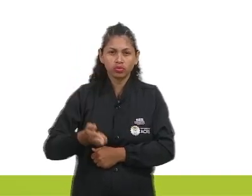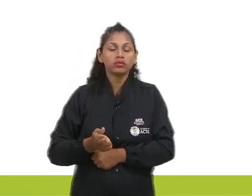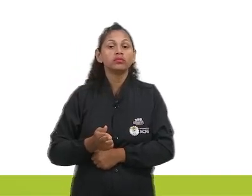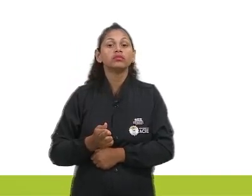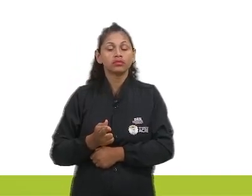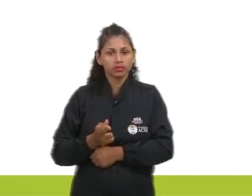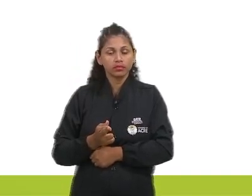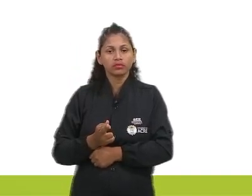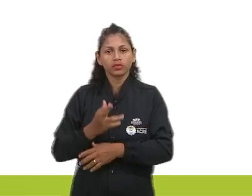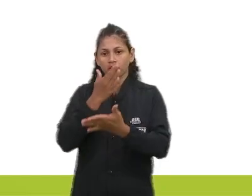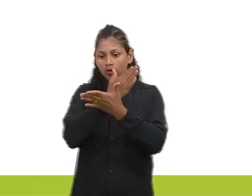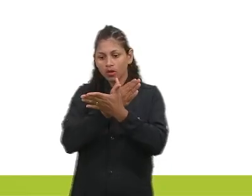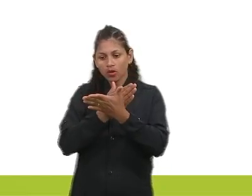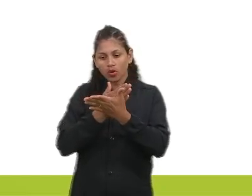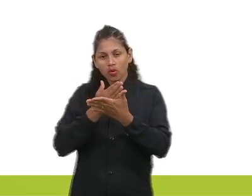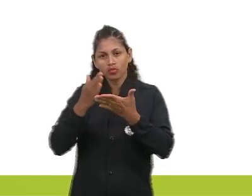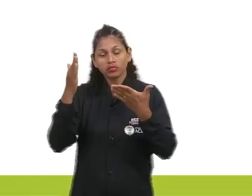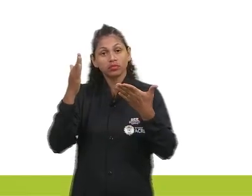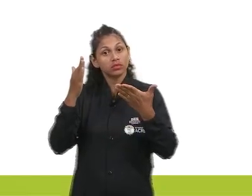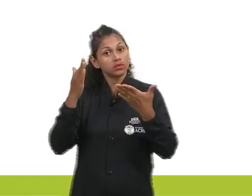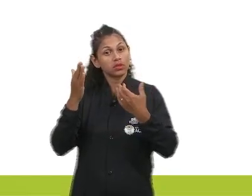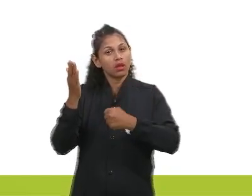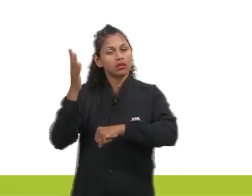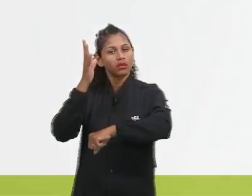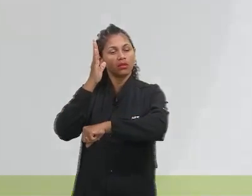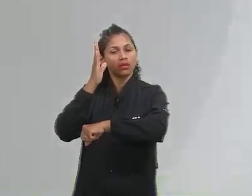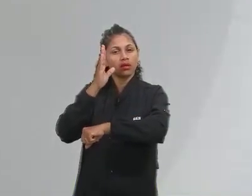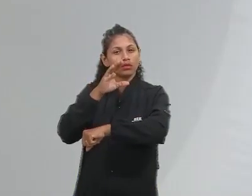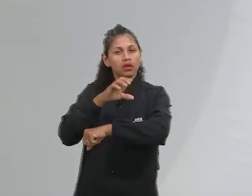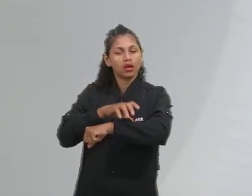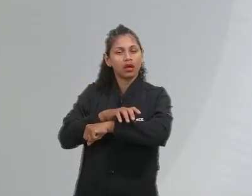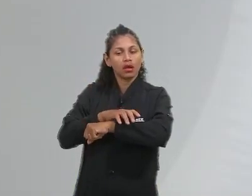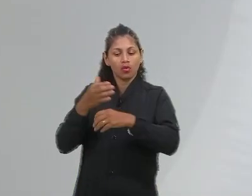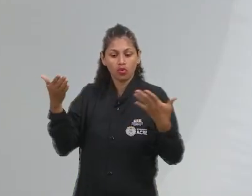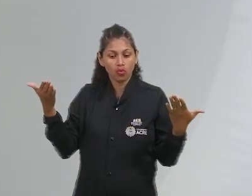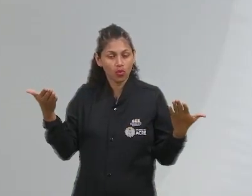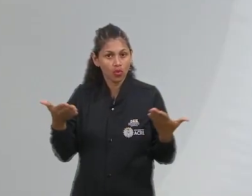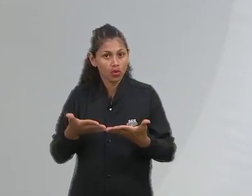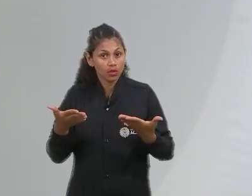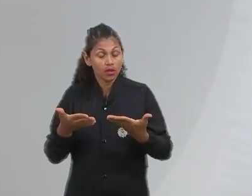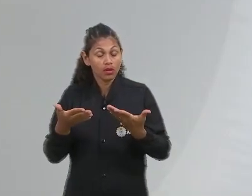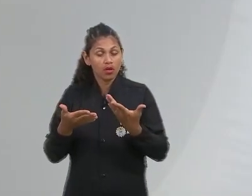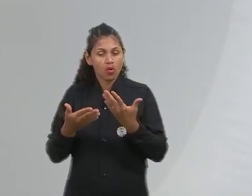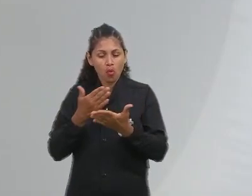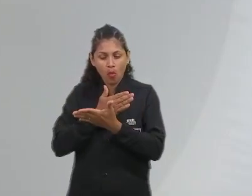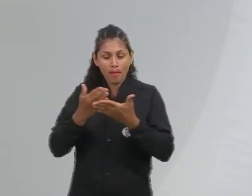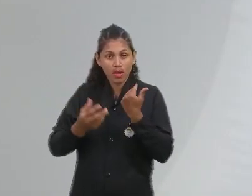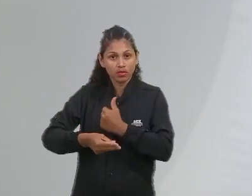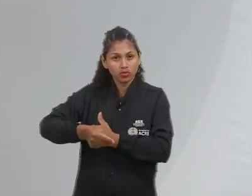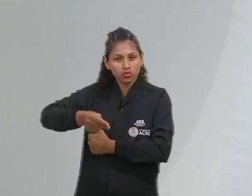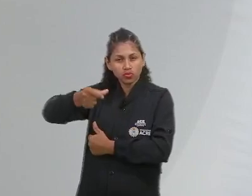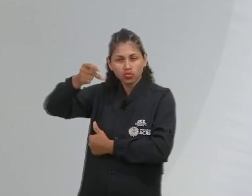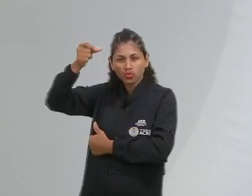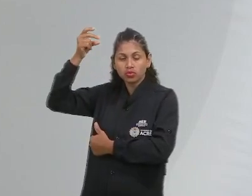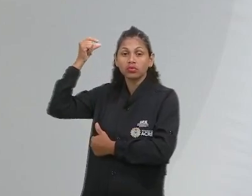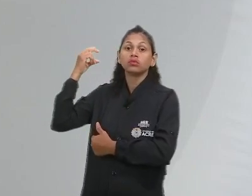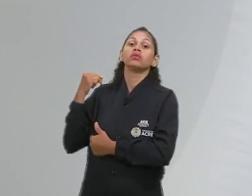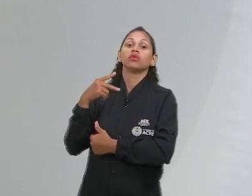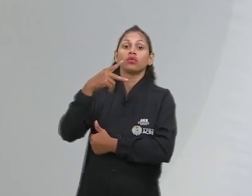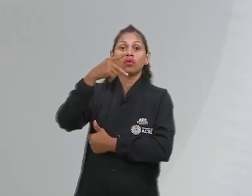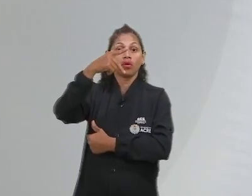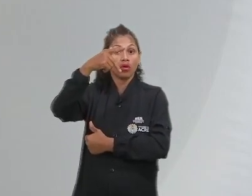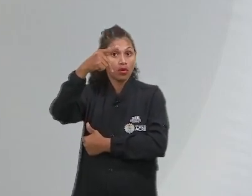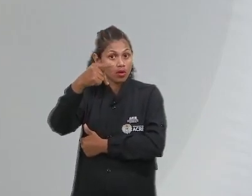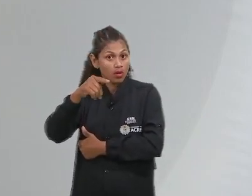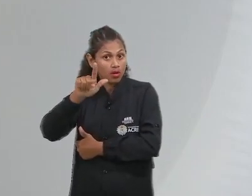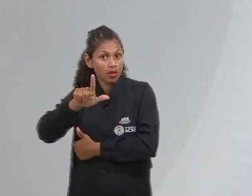vai iniciar na Idade Moderna, ele vai iniciar justamente na Antiguidade, ainda com o filósofo Platão.